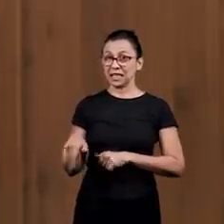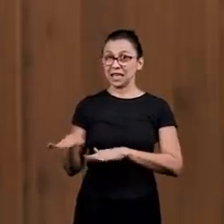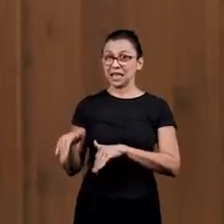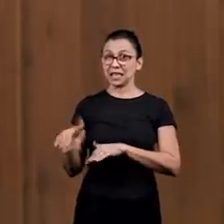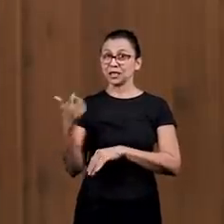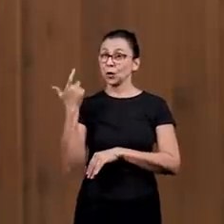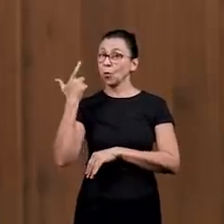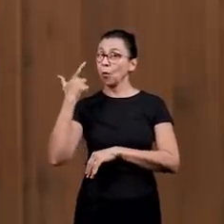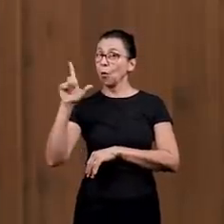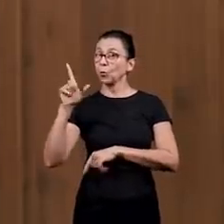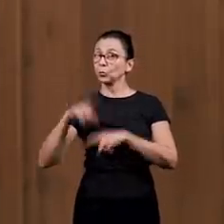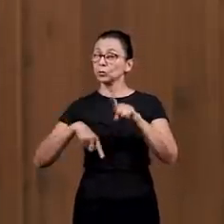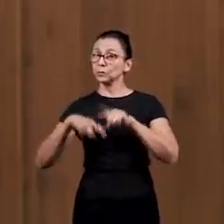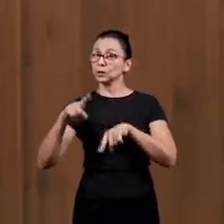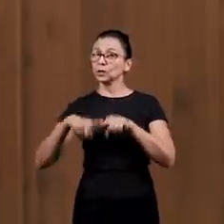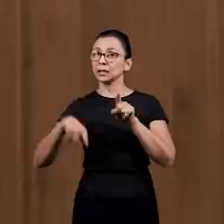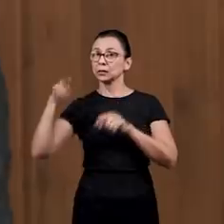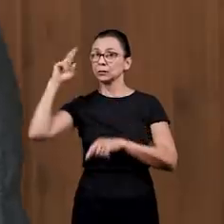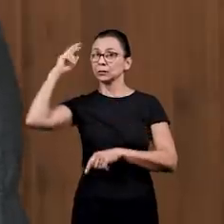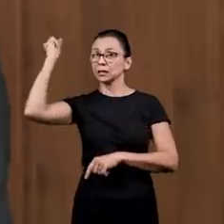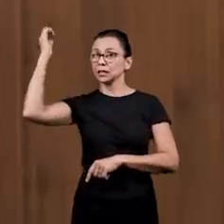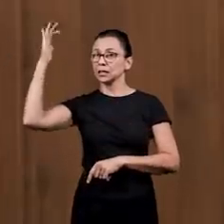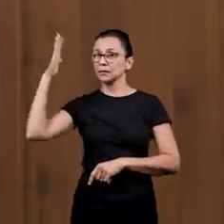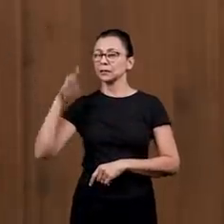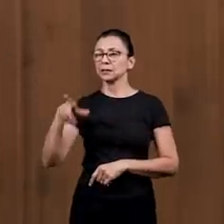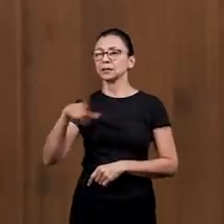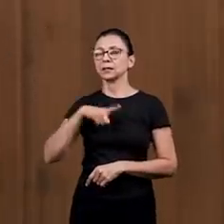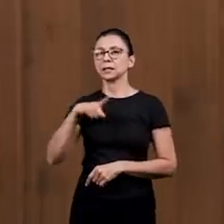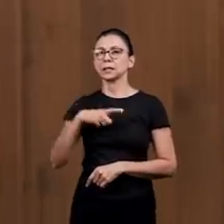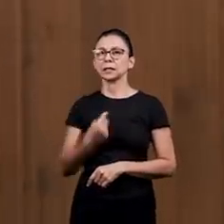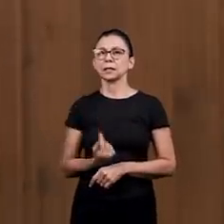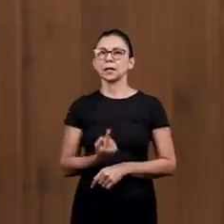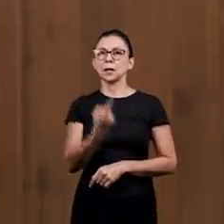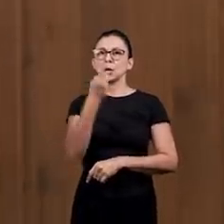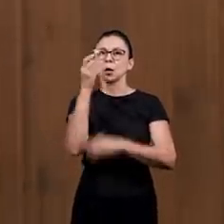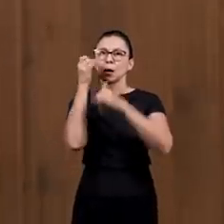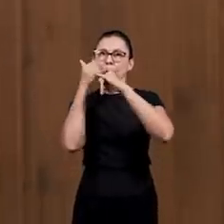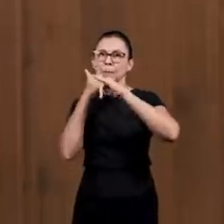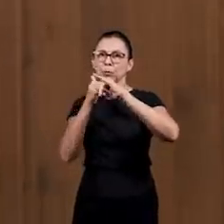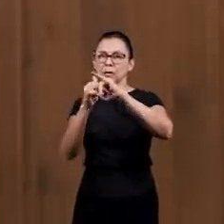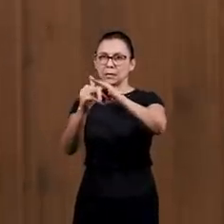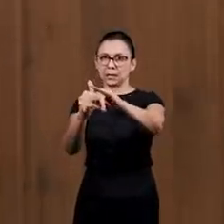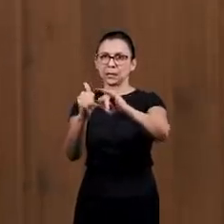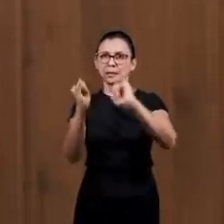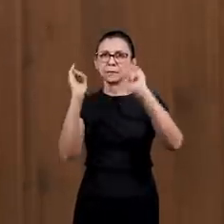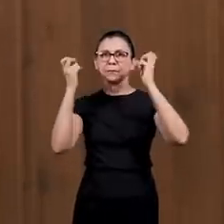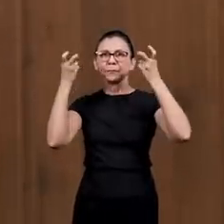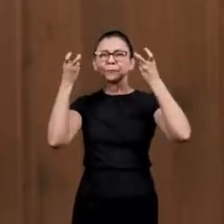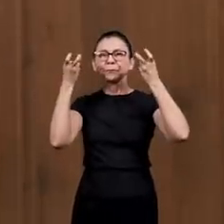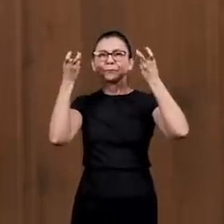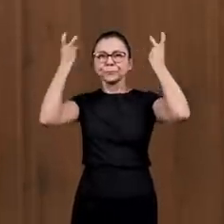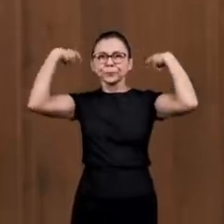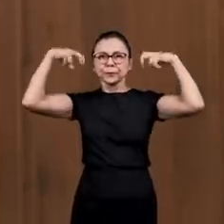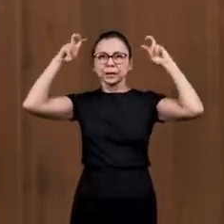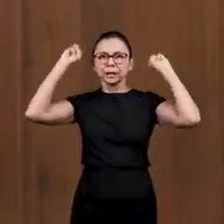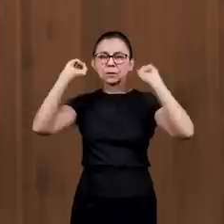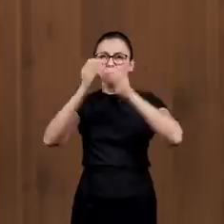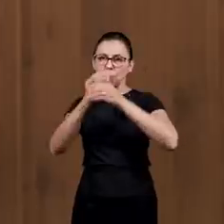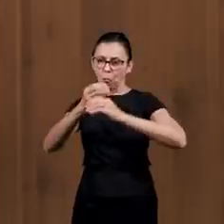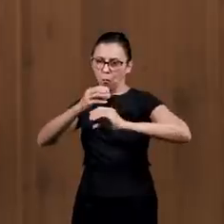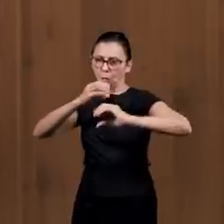armas reveladas pelo Senhor. Eles levariam uma buzina de chifre de carneiro,